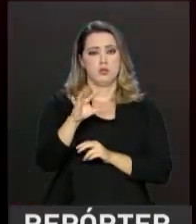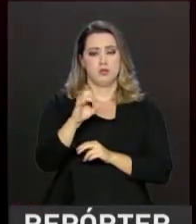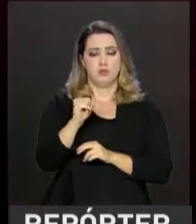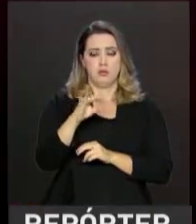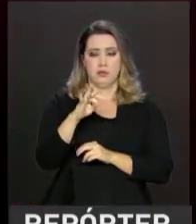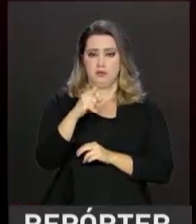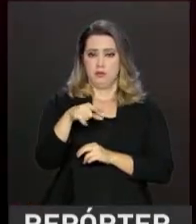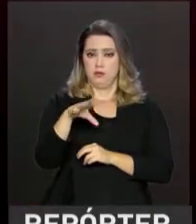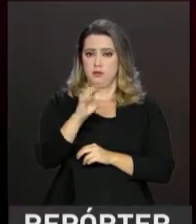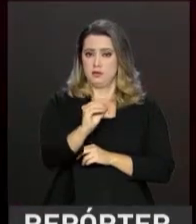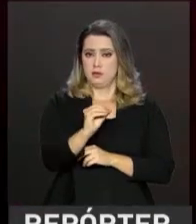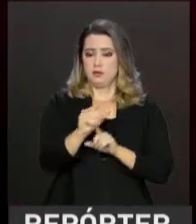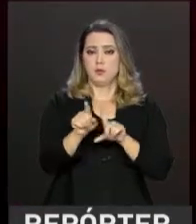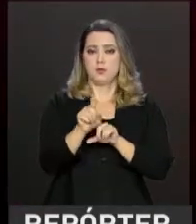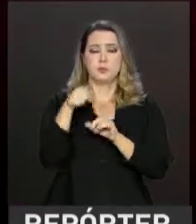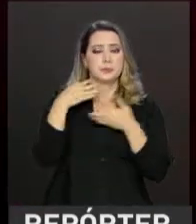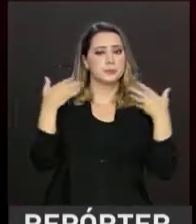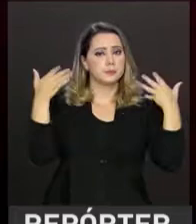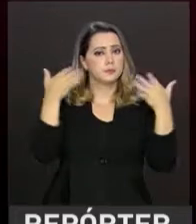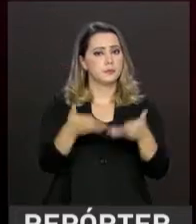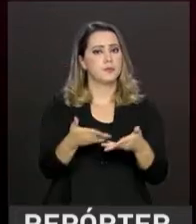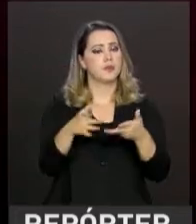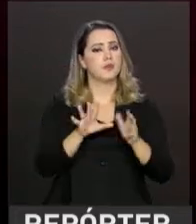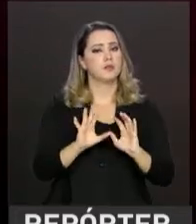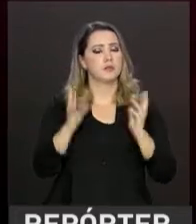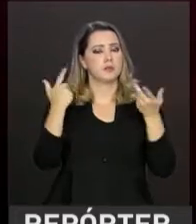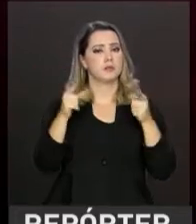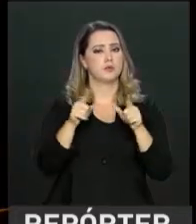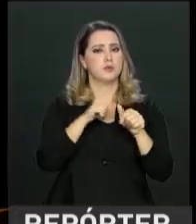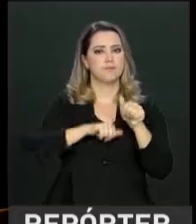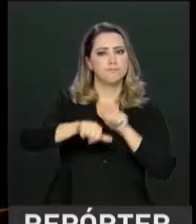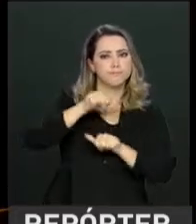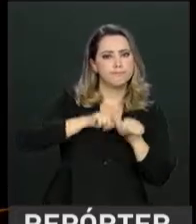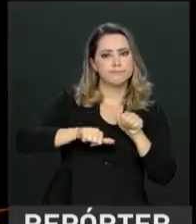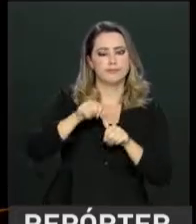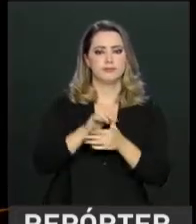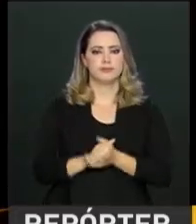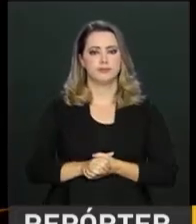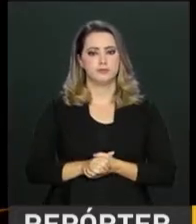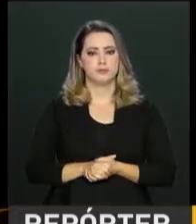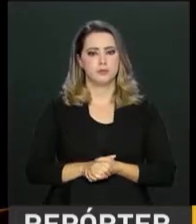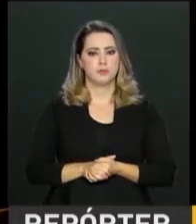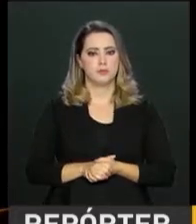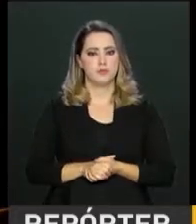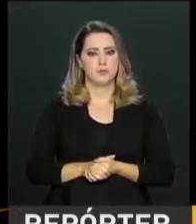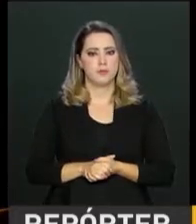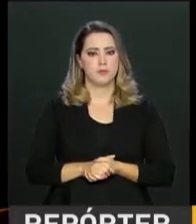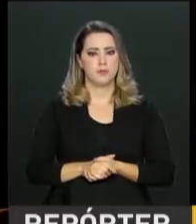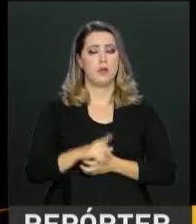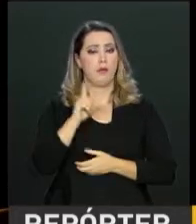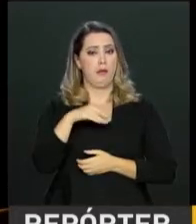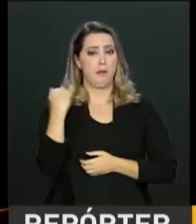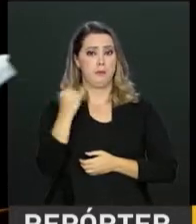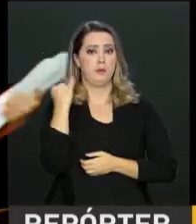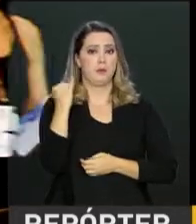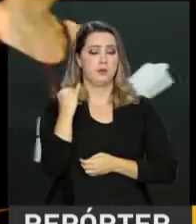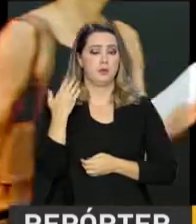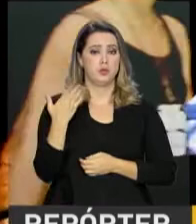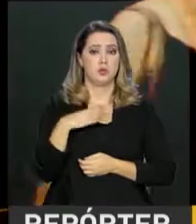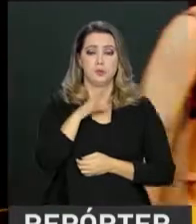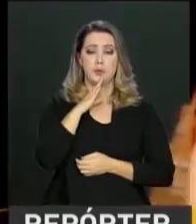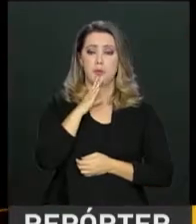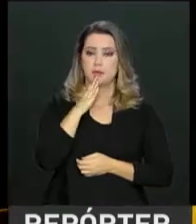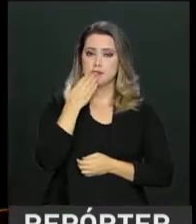no maranhão disse que participa do evento para se reciclar participar do evento desde é fundamental para o